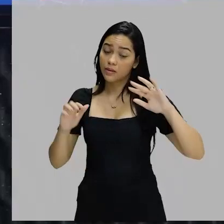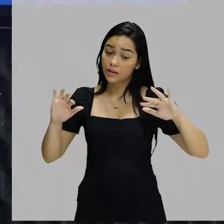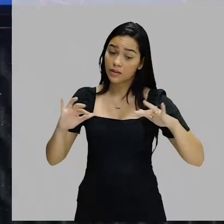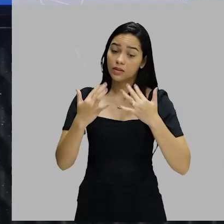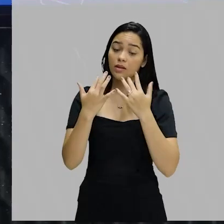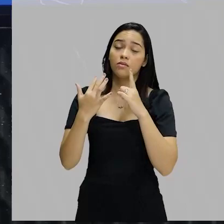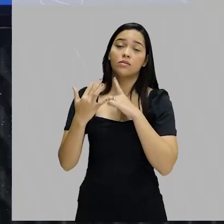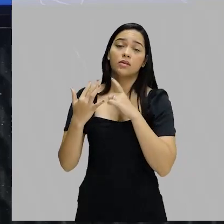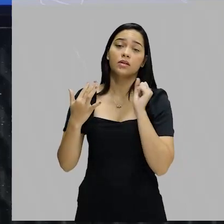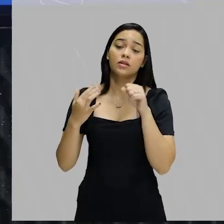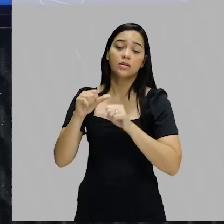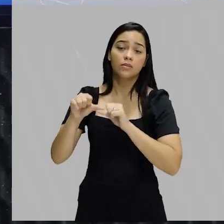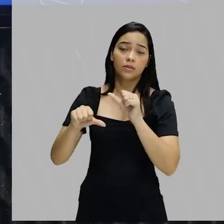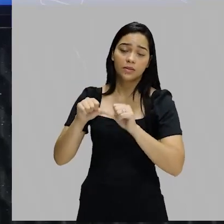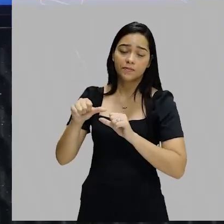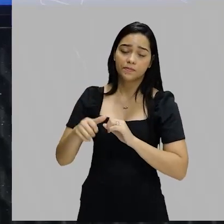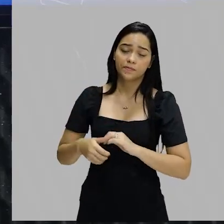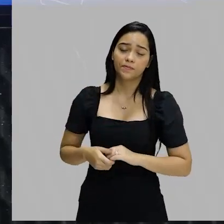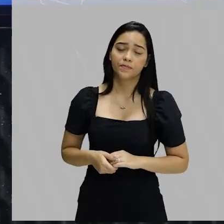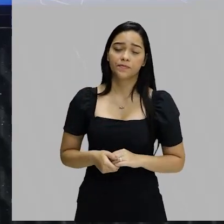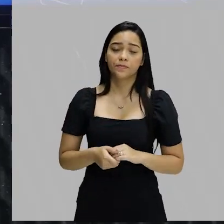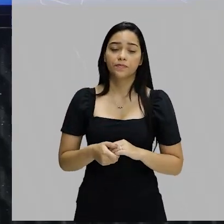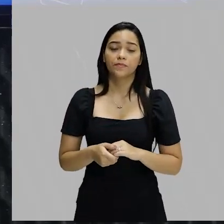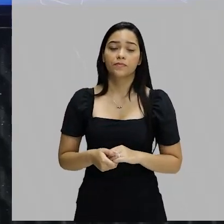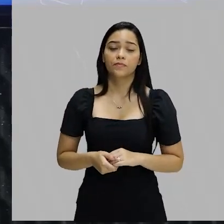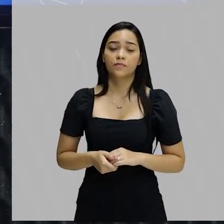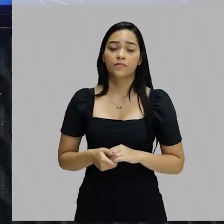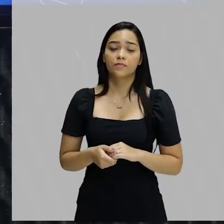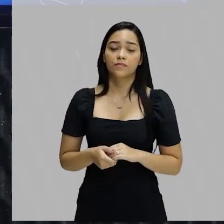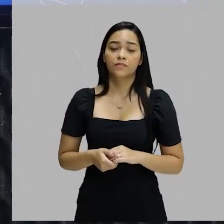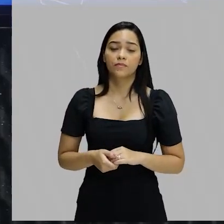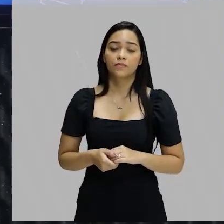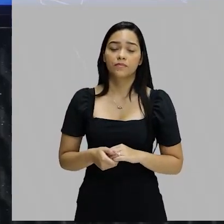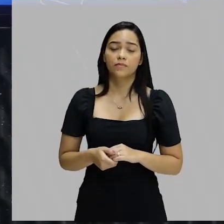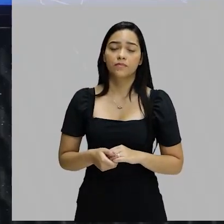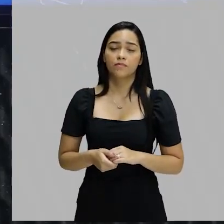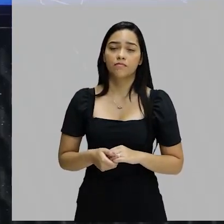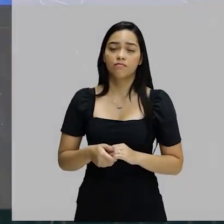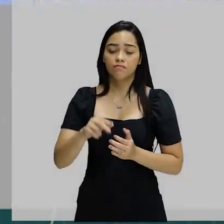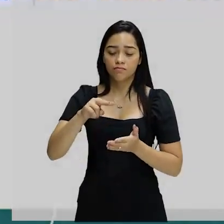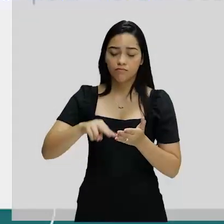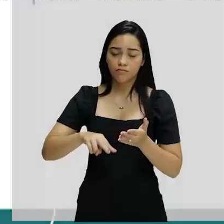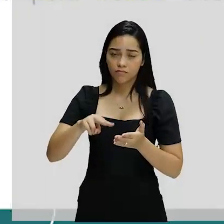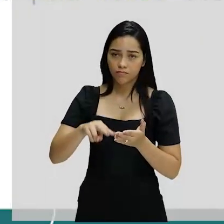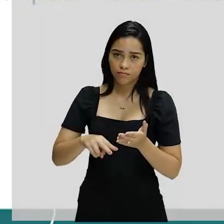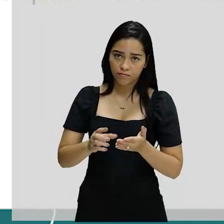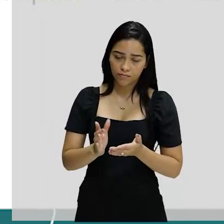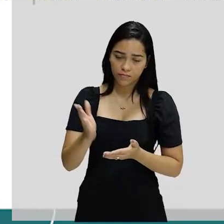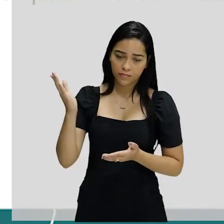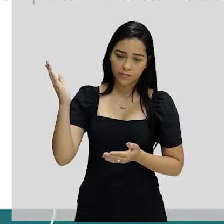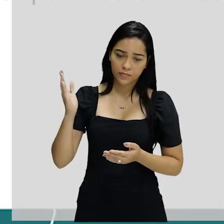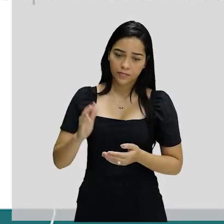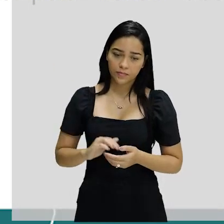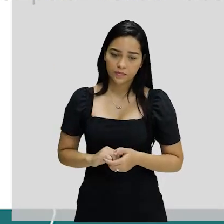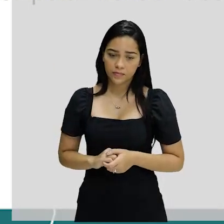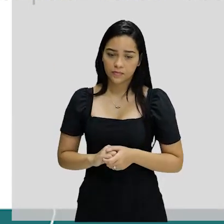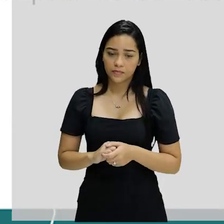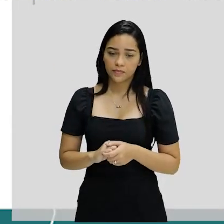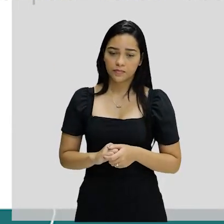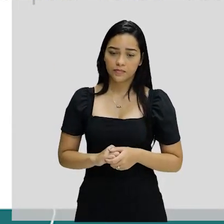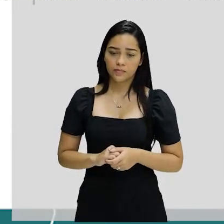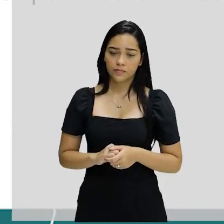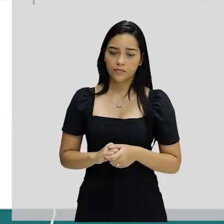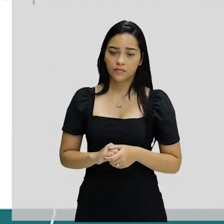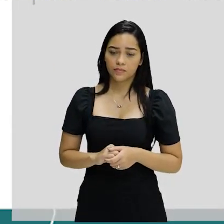quando houver essa mudança. A formação dos substantivos femininos. Os substantivos referentes a